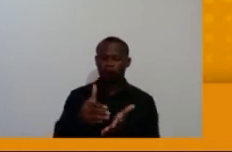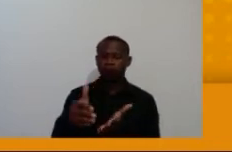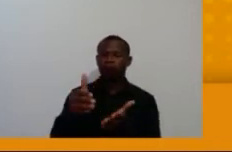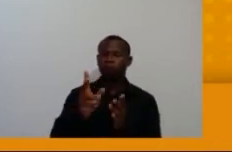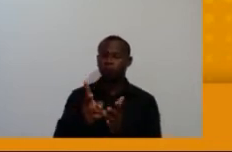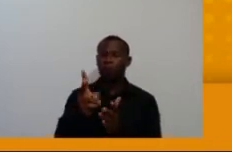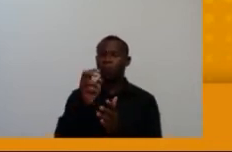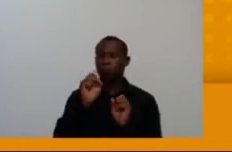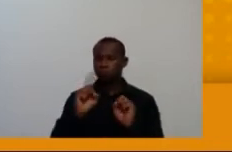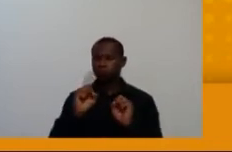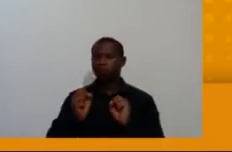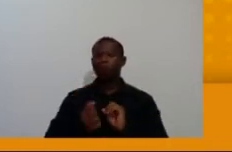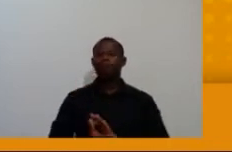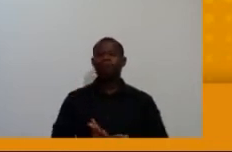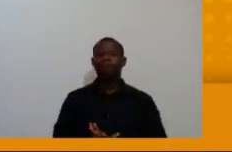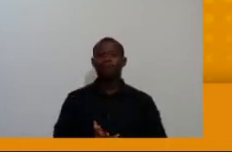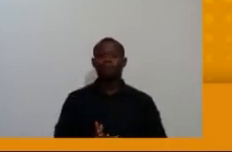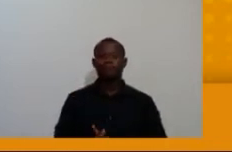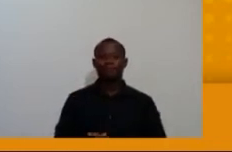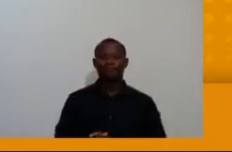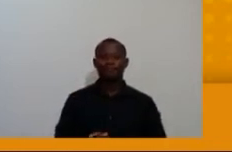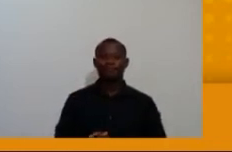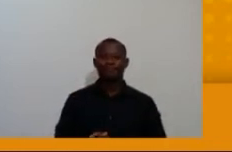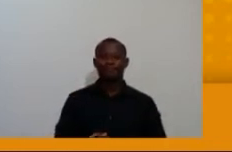lhe ouvindo, mas agora ok.